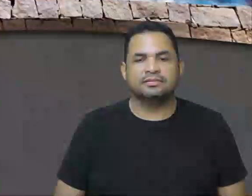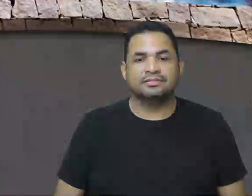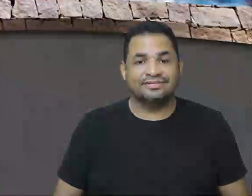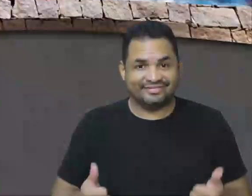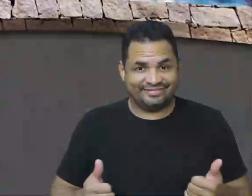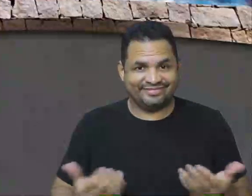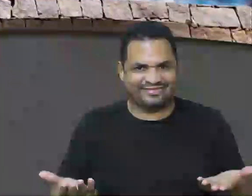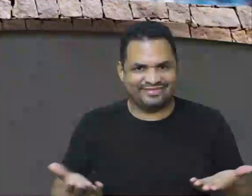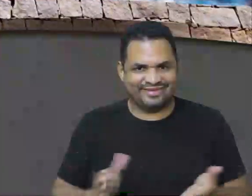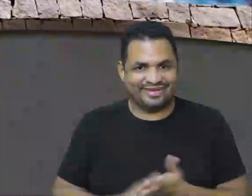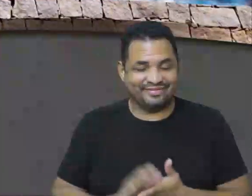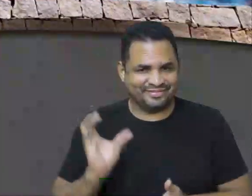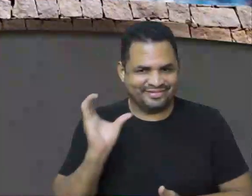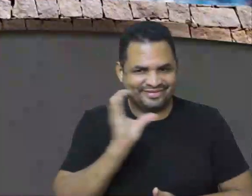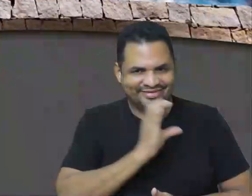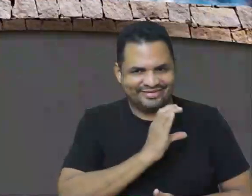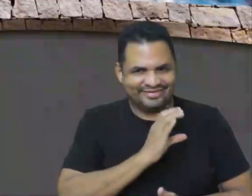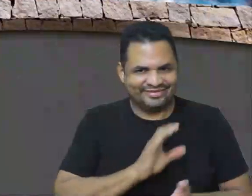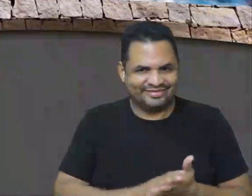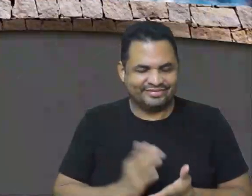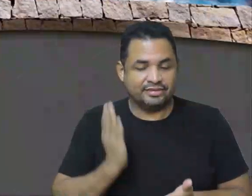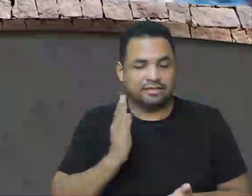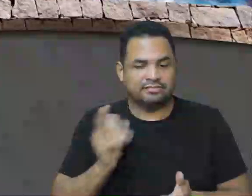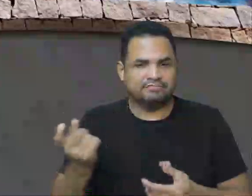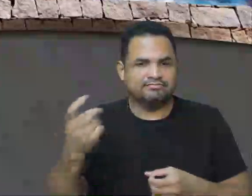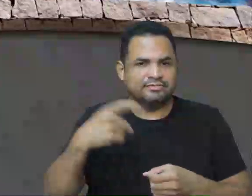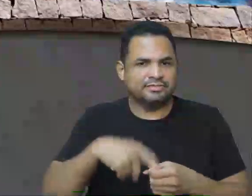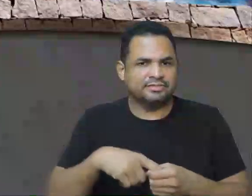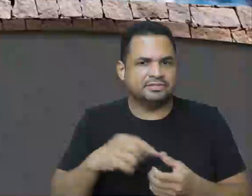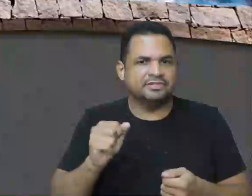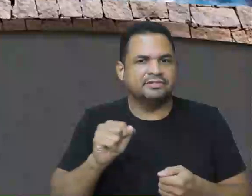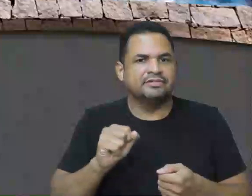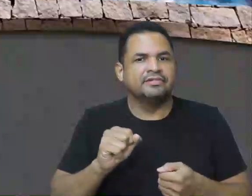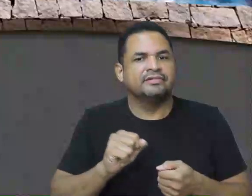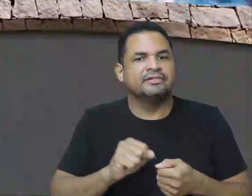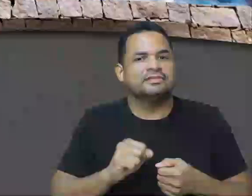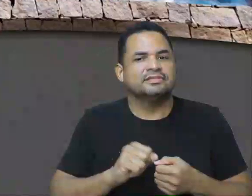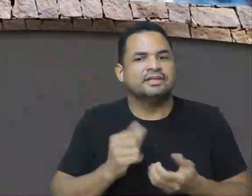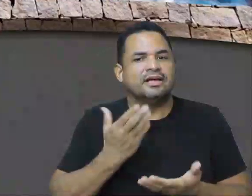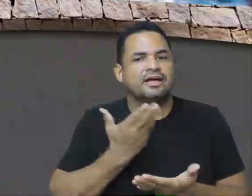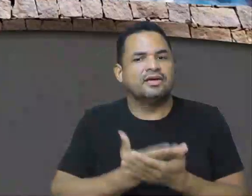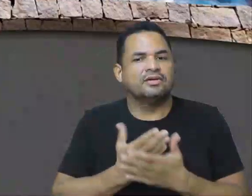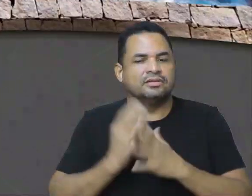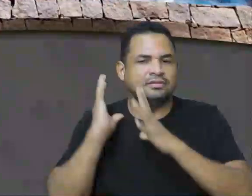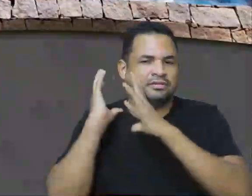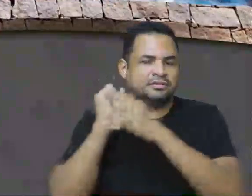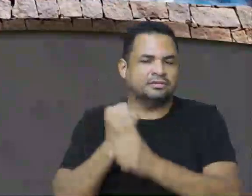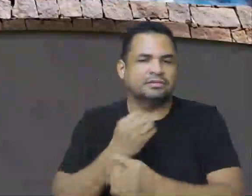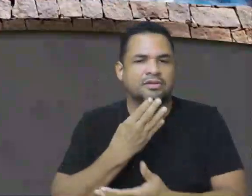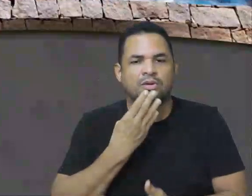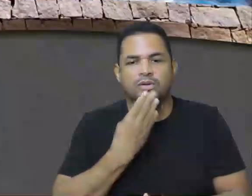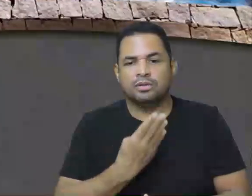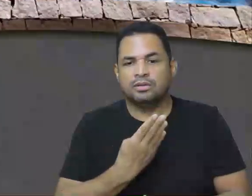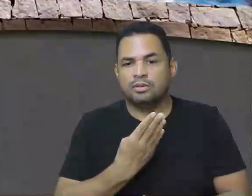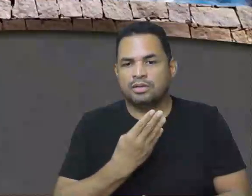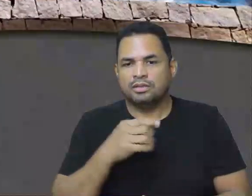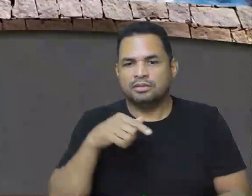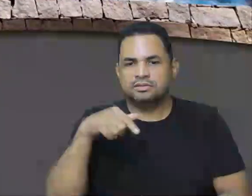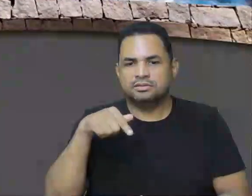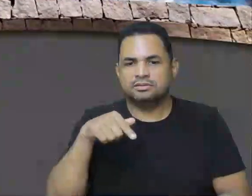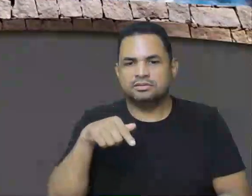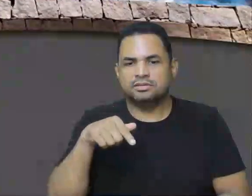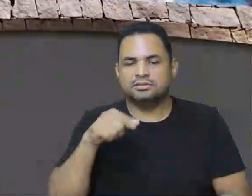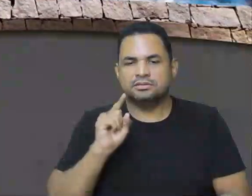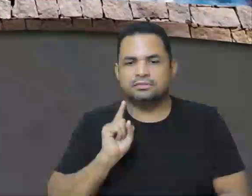E aí, galerinha, foi muito rápido. Já voltamos aí para a nossa aula de revisão, aula